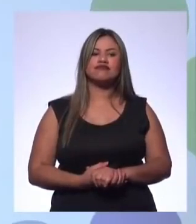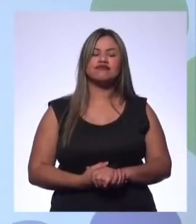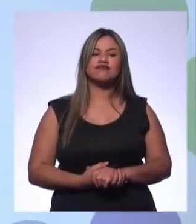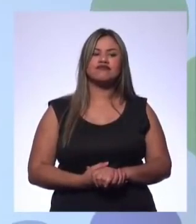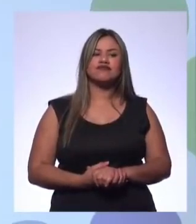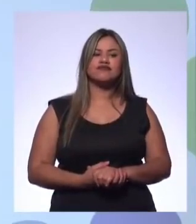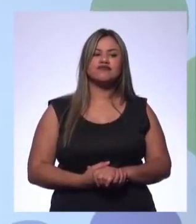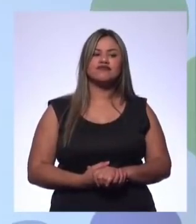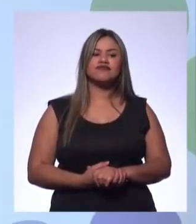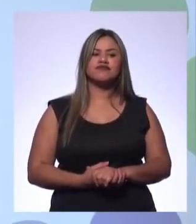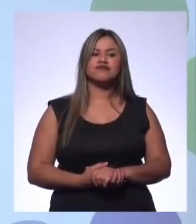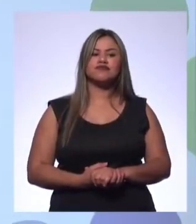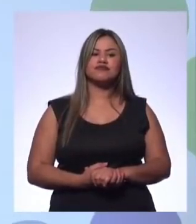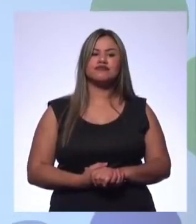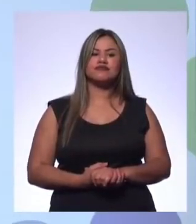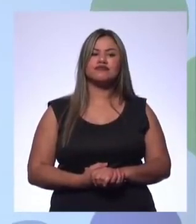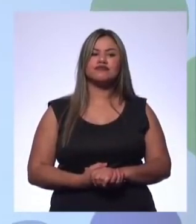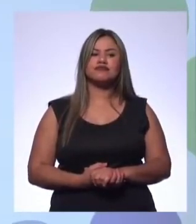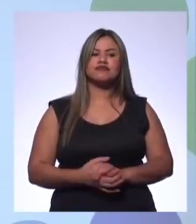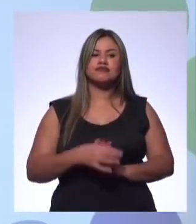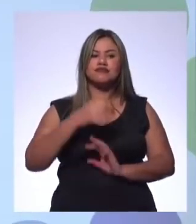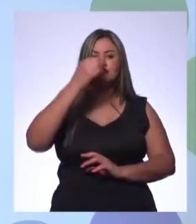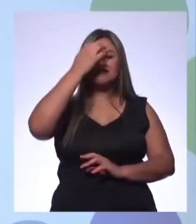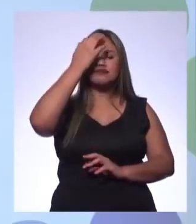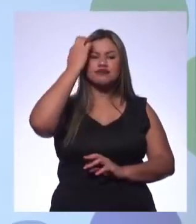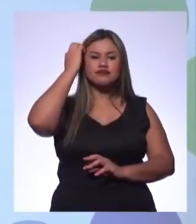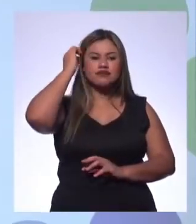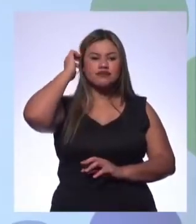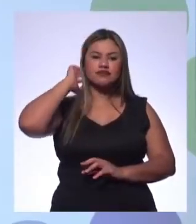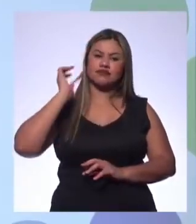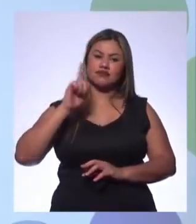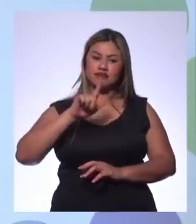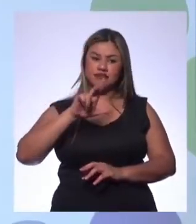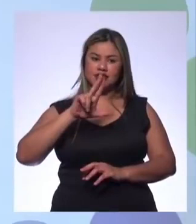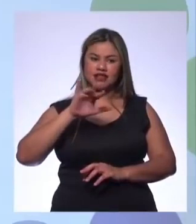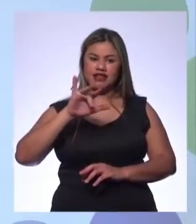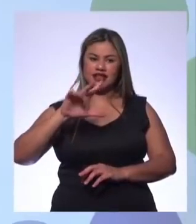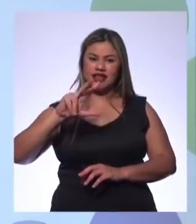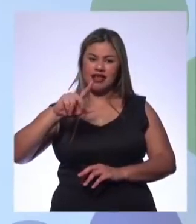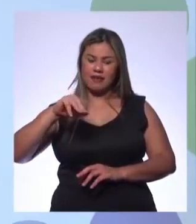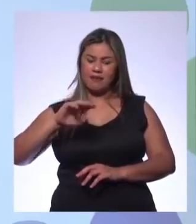discussão. Não tenho nenhuma, disse aqui o Guilherme, gostei da aula.